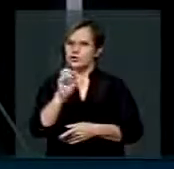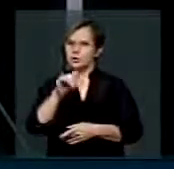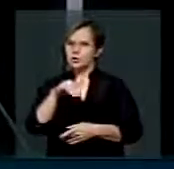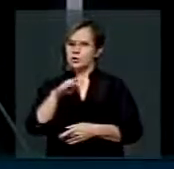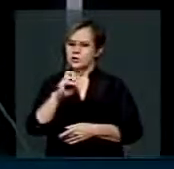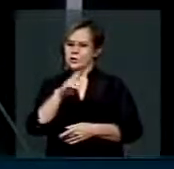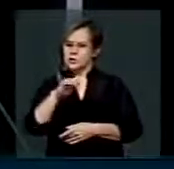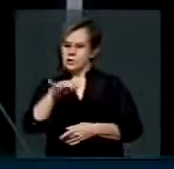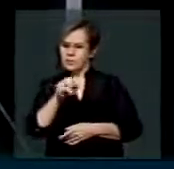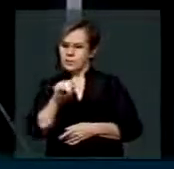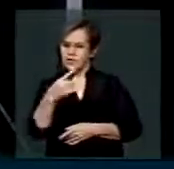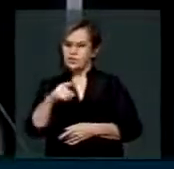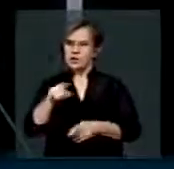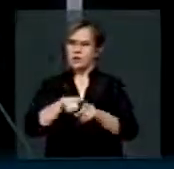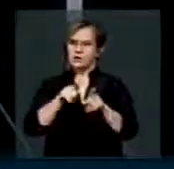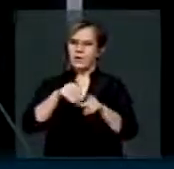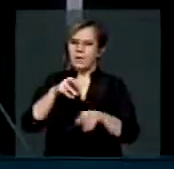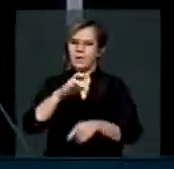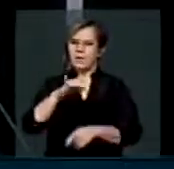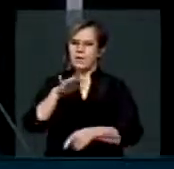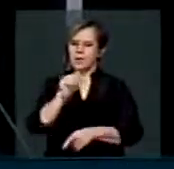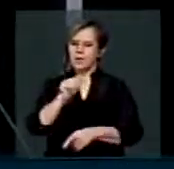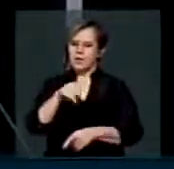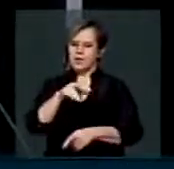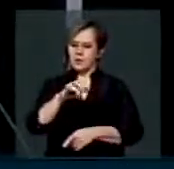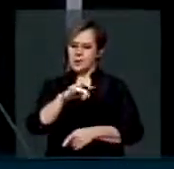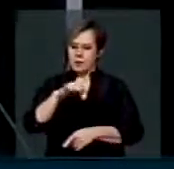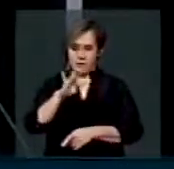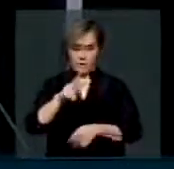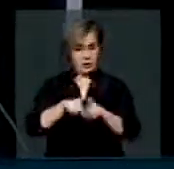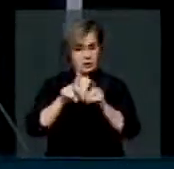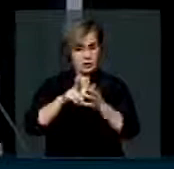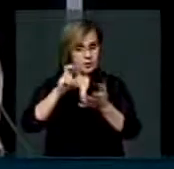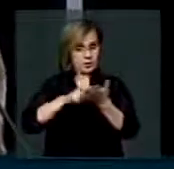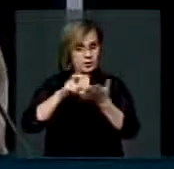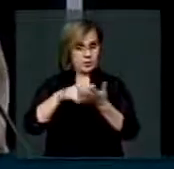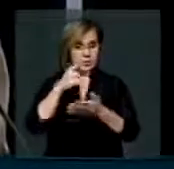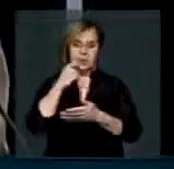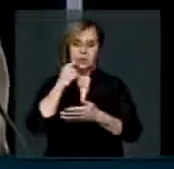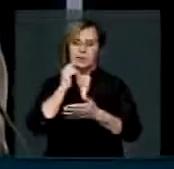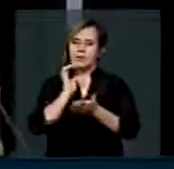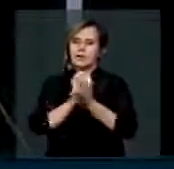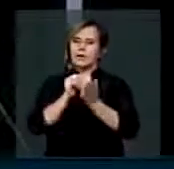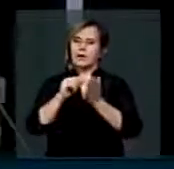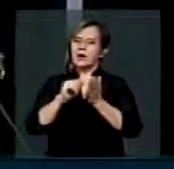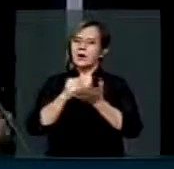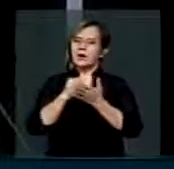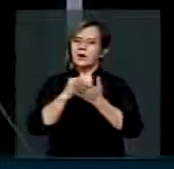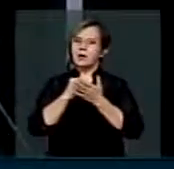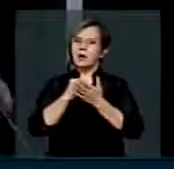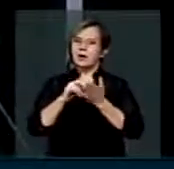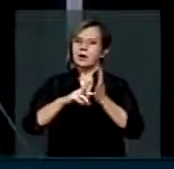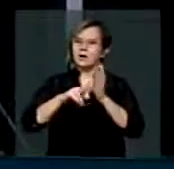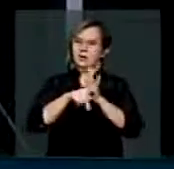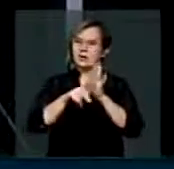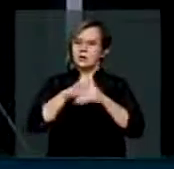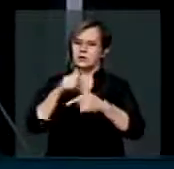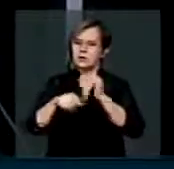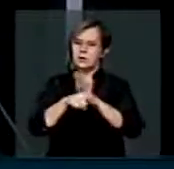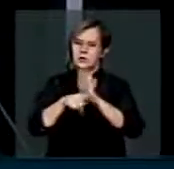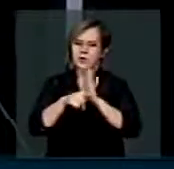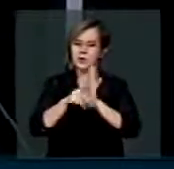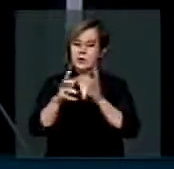de Miranda do Norte. Na sexta-feira de manhã, no Sindicato de Trabalhadores Rurais de Imperatriz, eu reuni um grande número